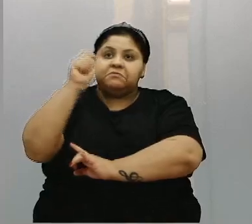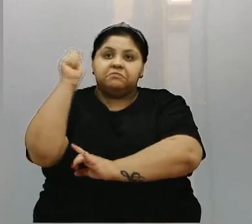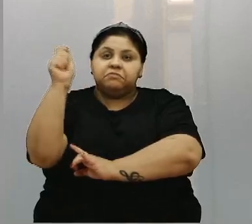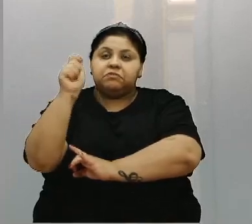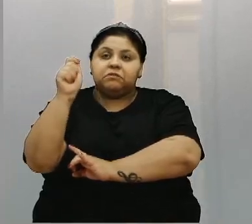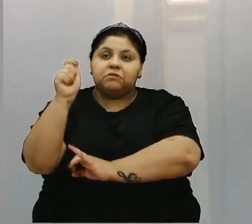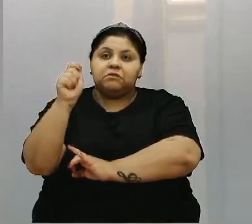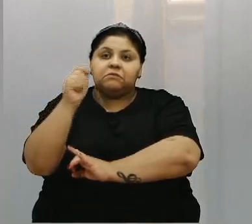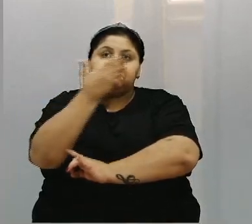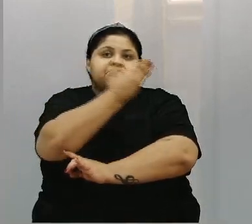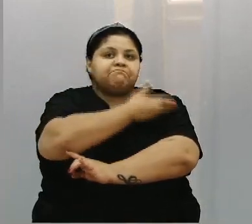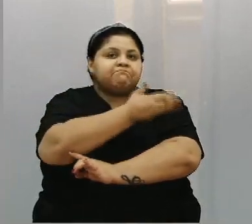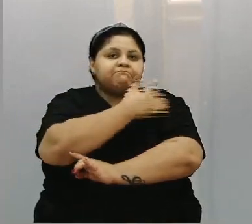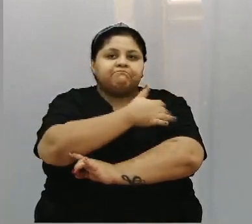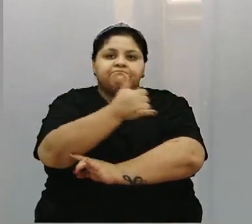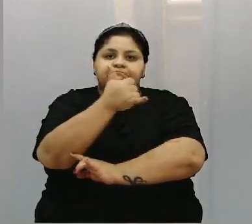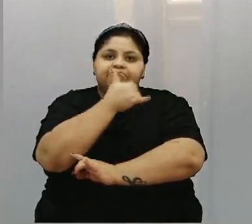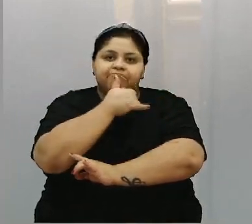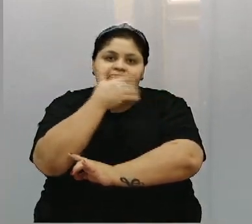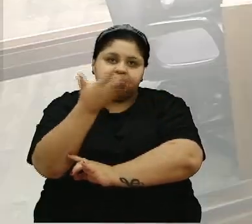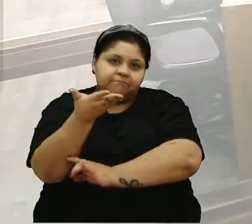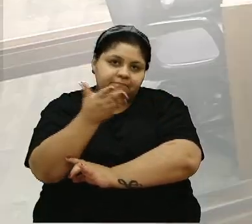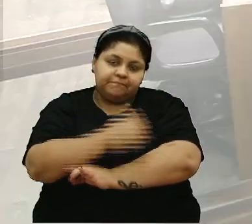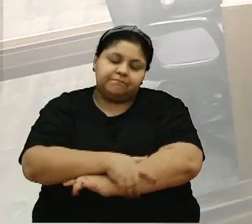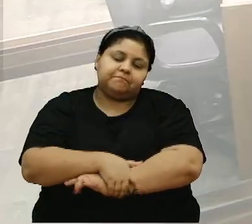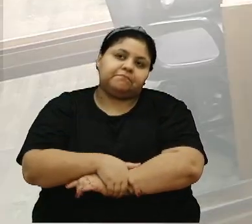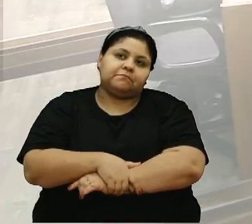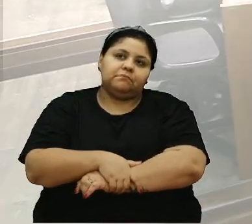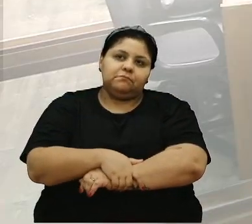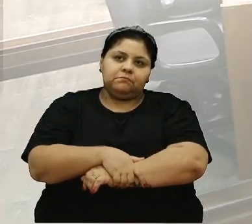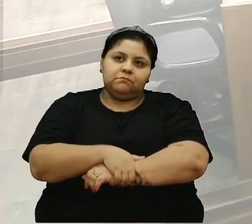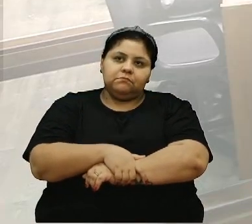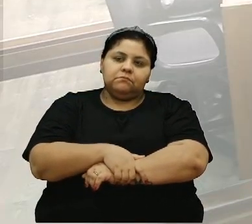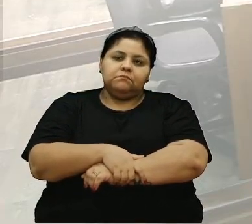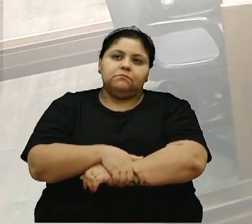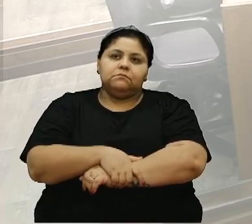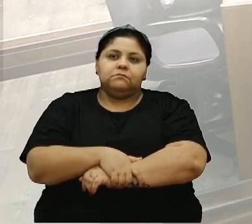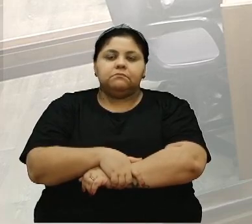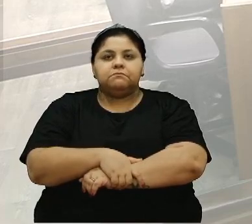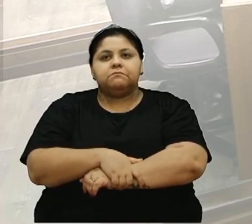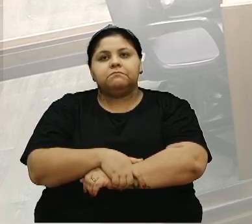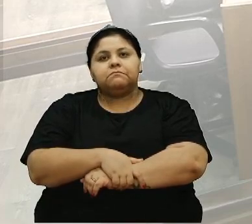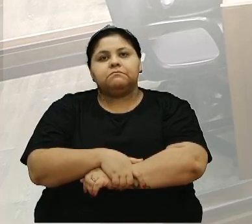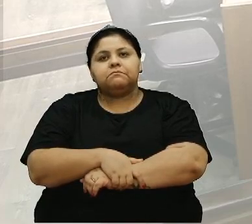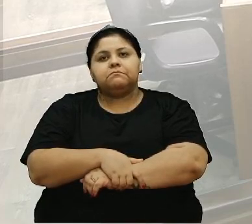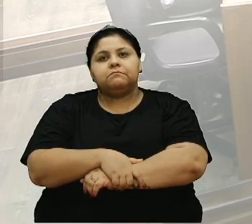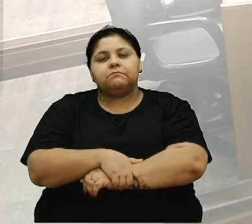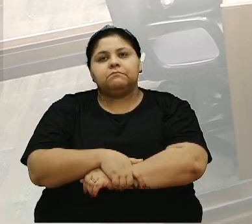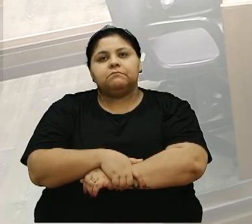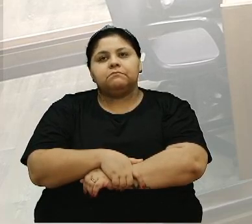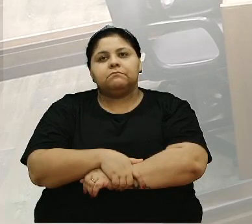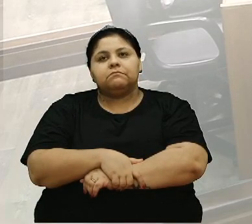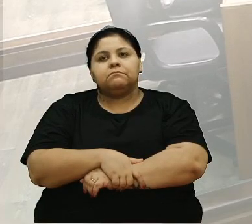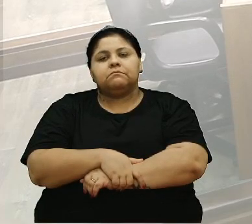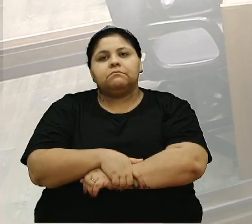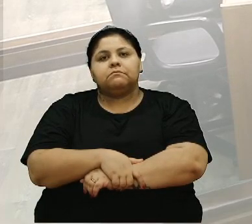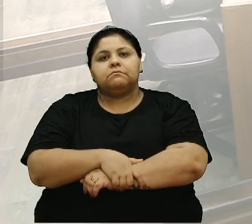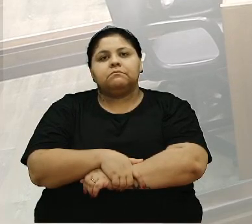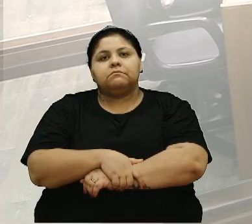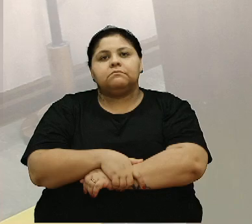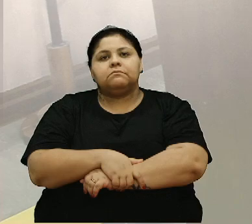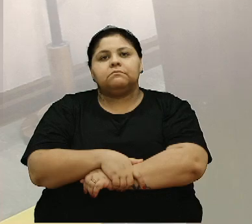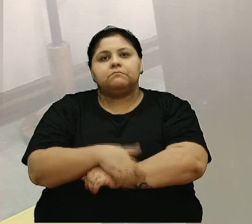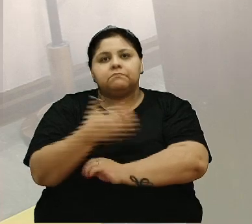a prática está aí, infelizmente, né? Uma declaração de líder Alô? do mercado do PDT. Obrigado,